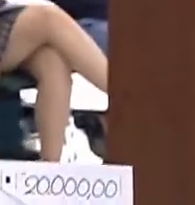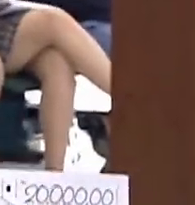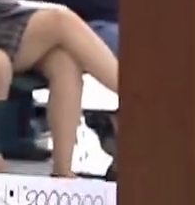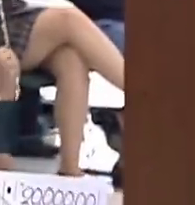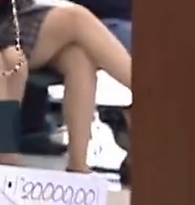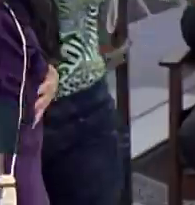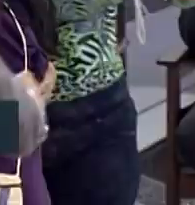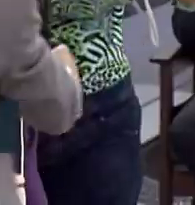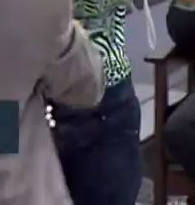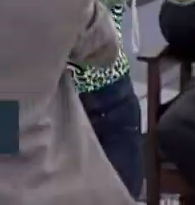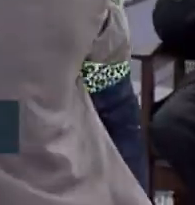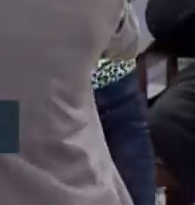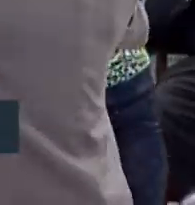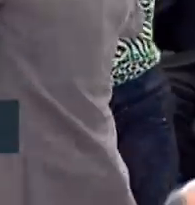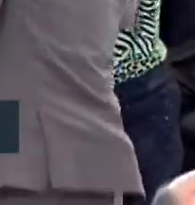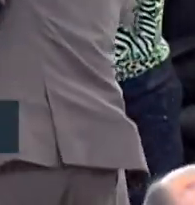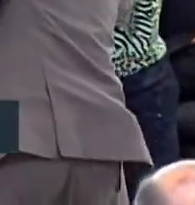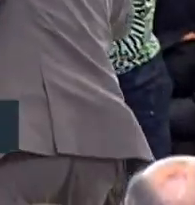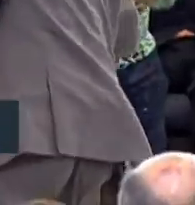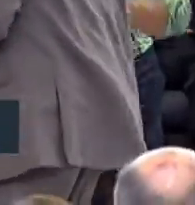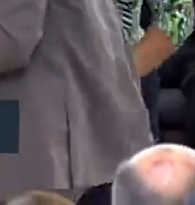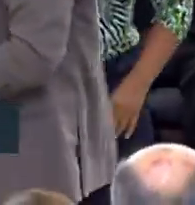E aí